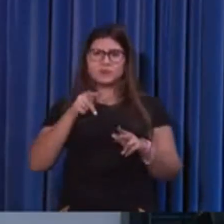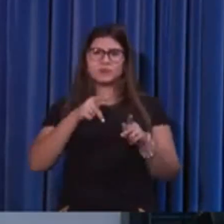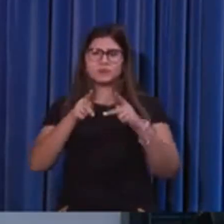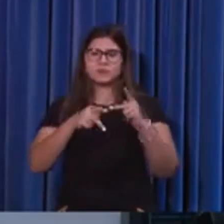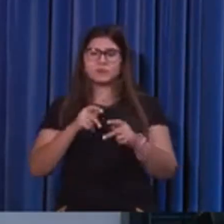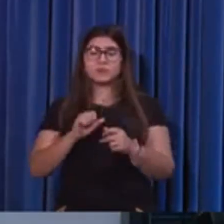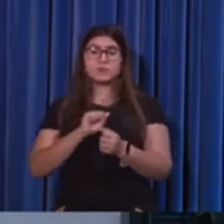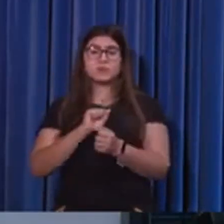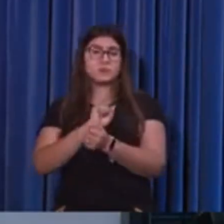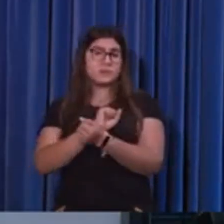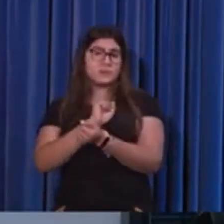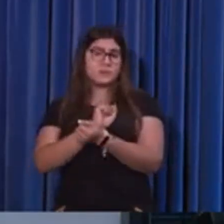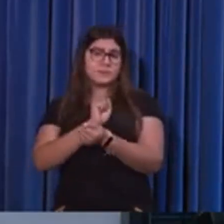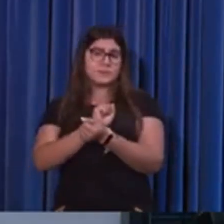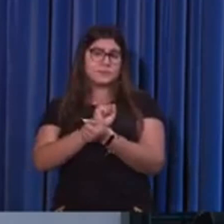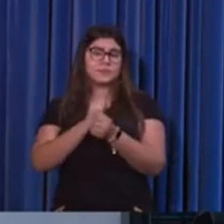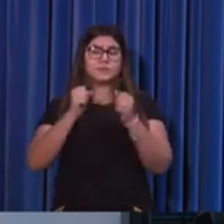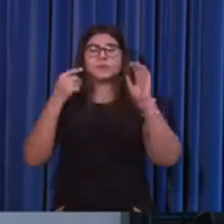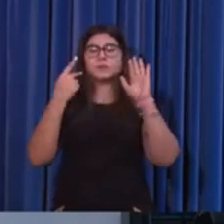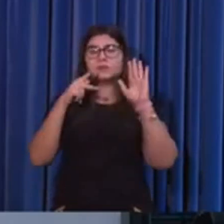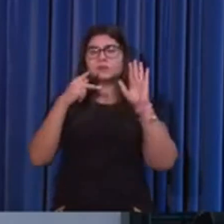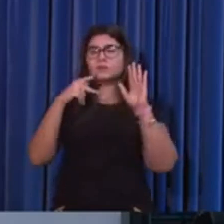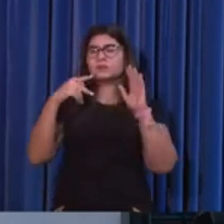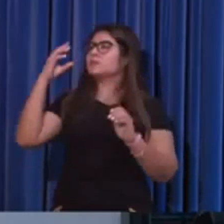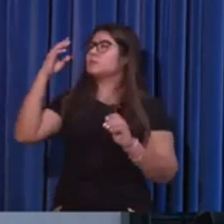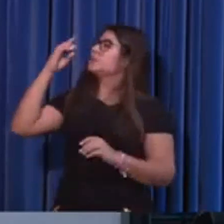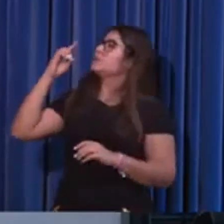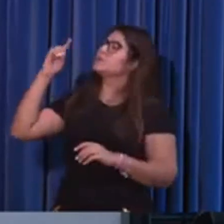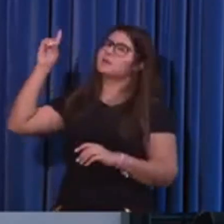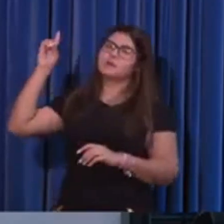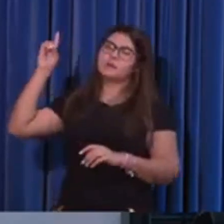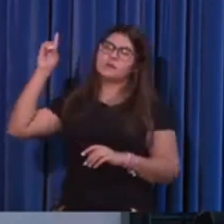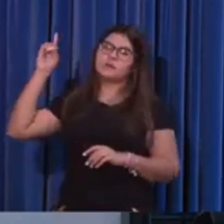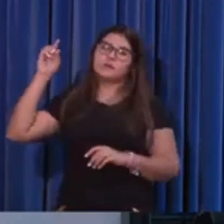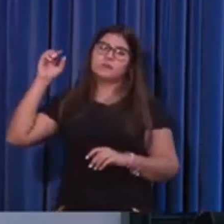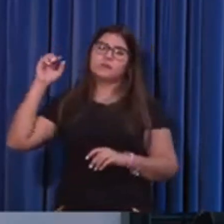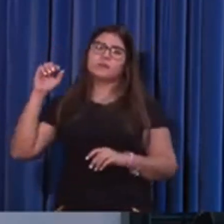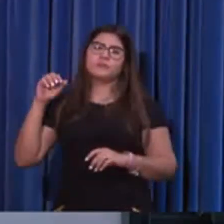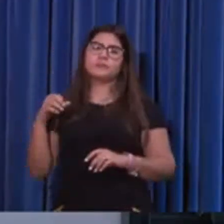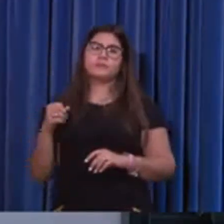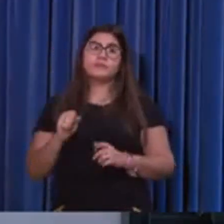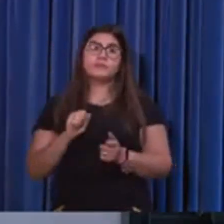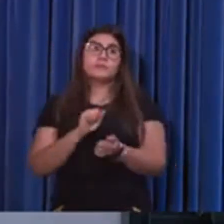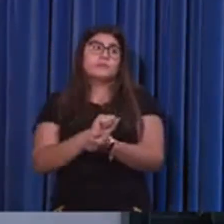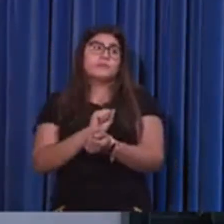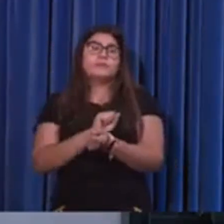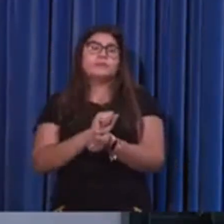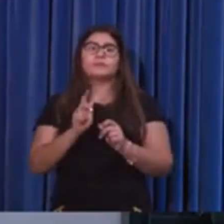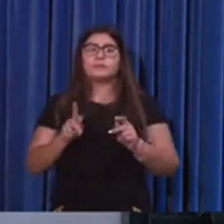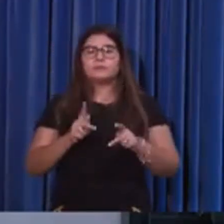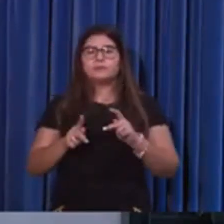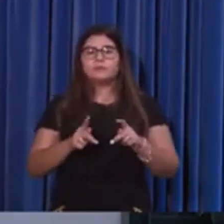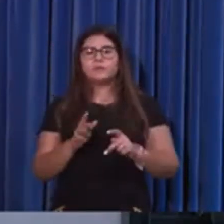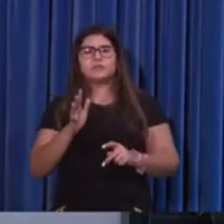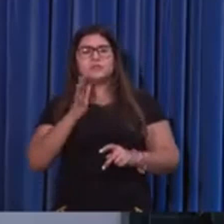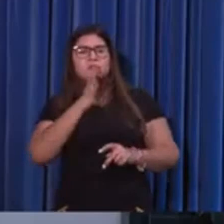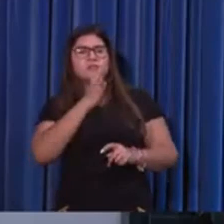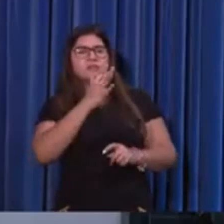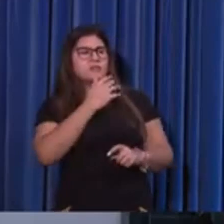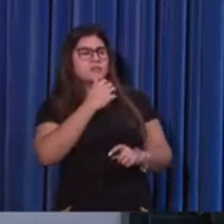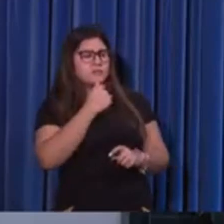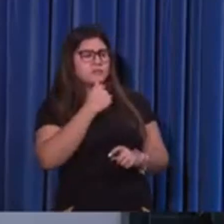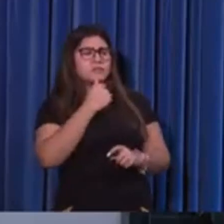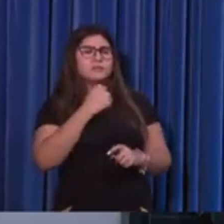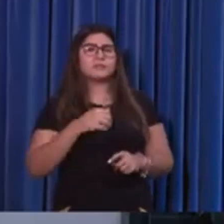havia falado, as promessas de Deus, na expectativa do povo, estavam demoradas. E Deus